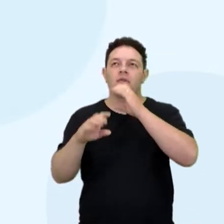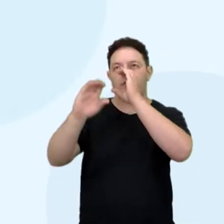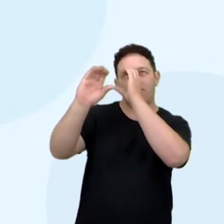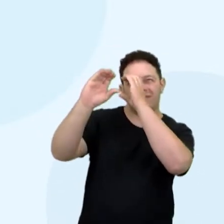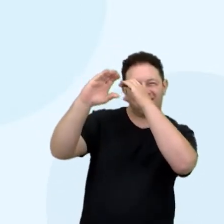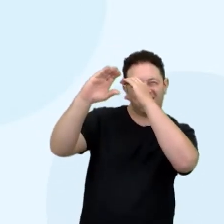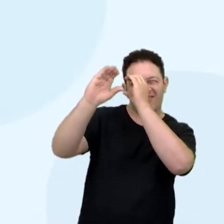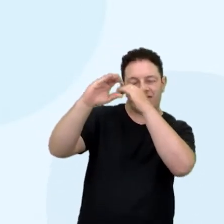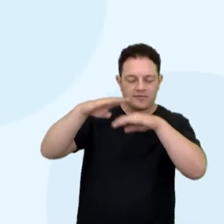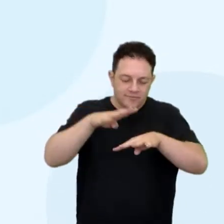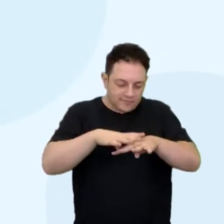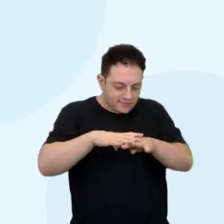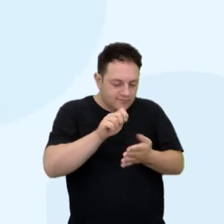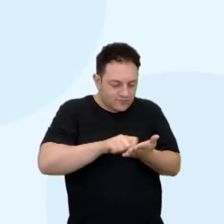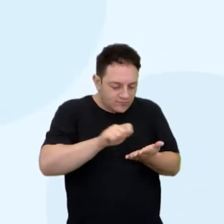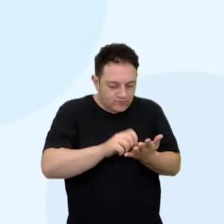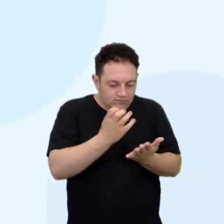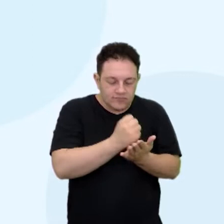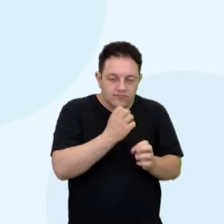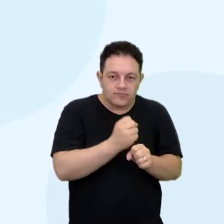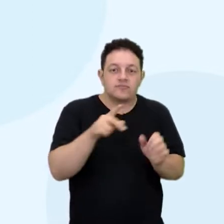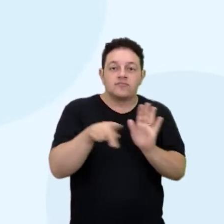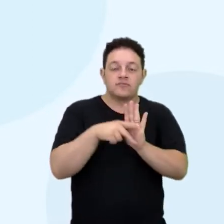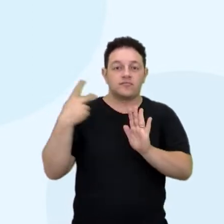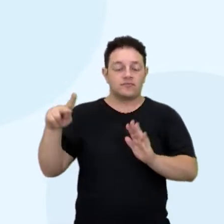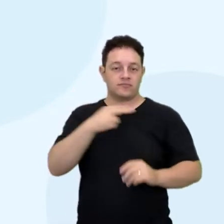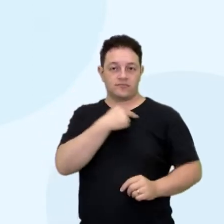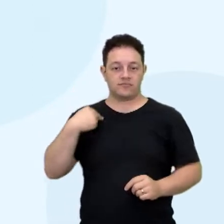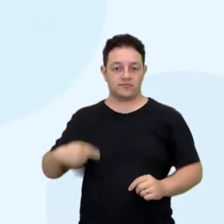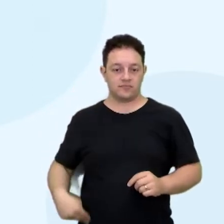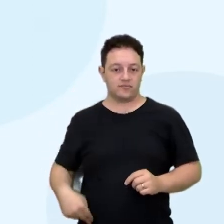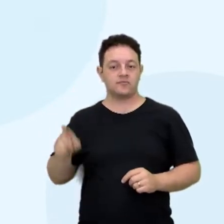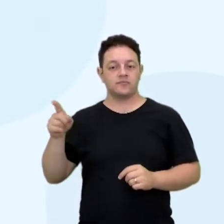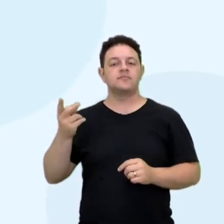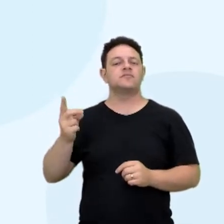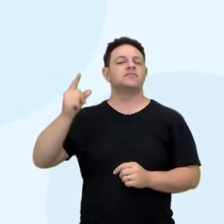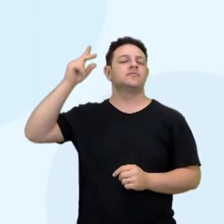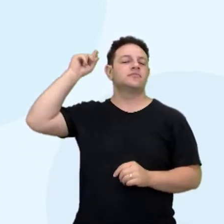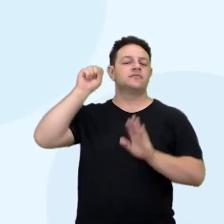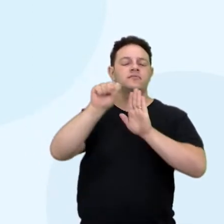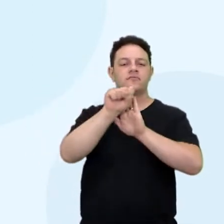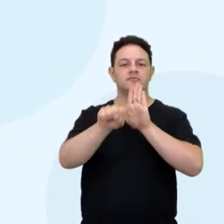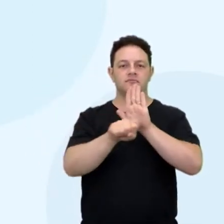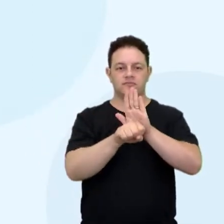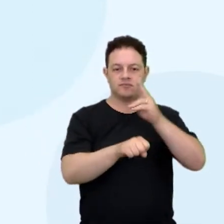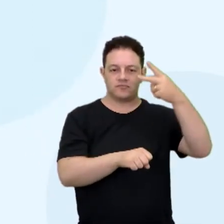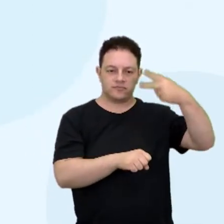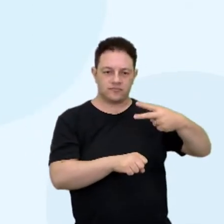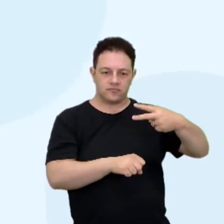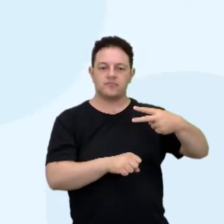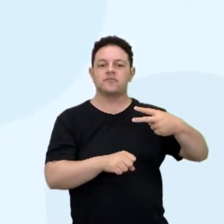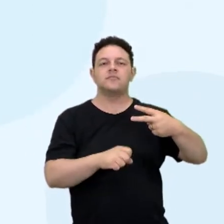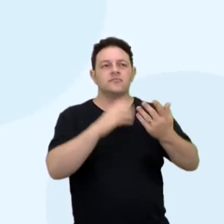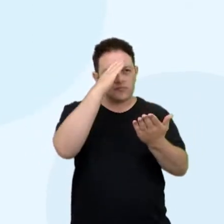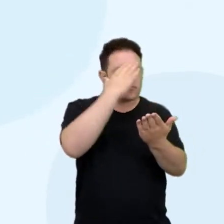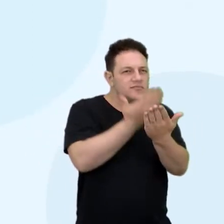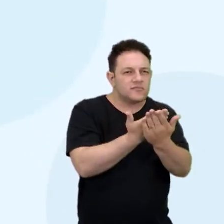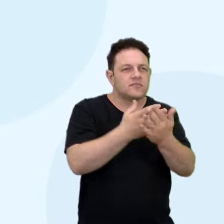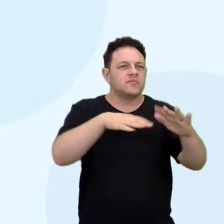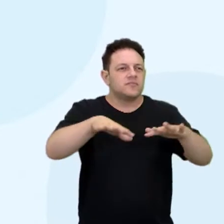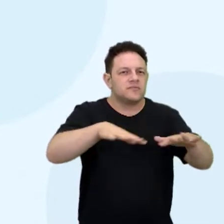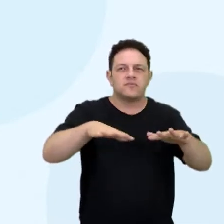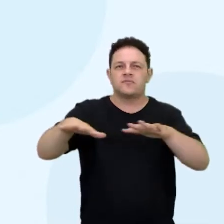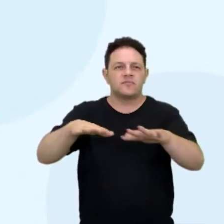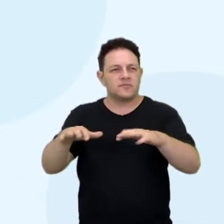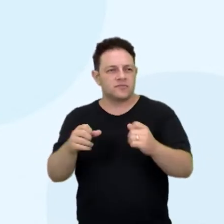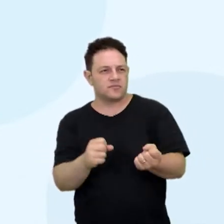aí, viveu no século II da era cristã, não acreditava aí nos boatos supersticiosos sobre os terremotos e aí começou